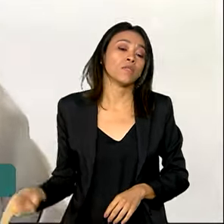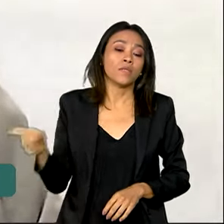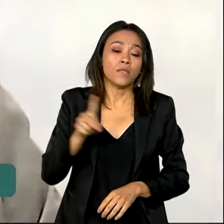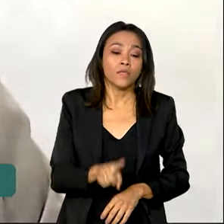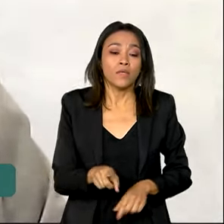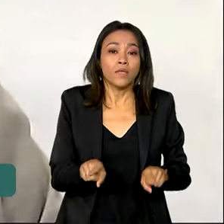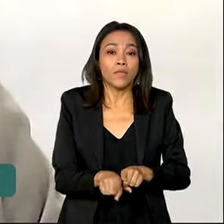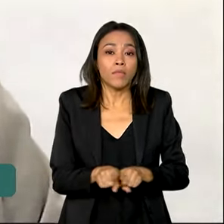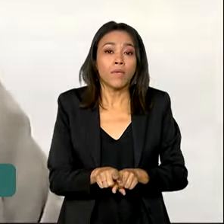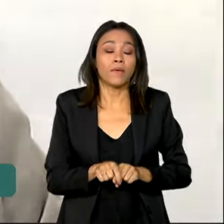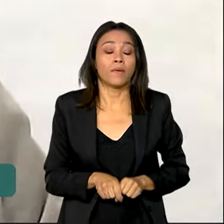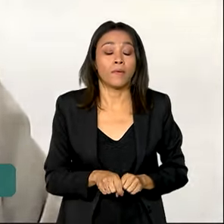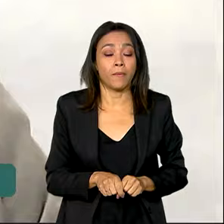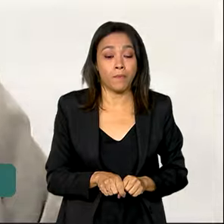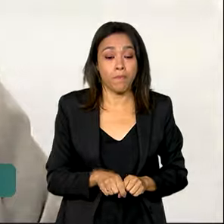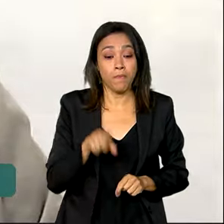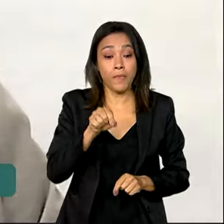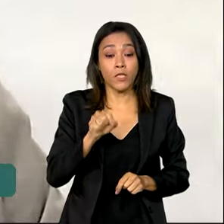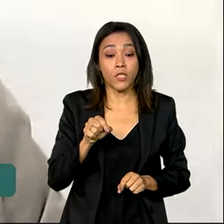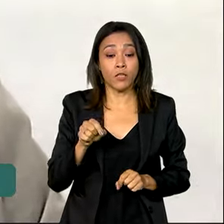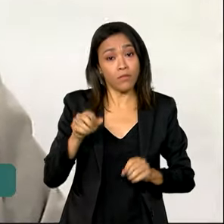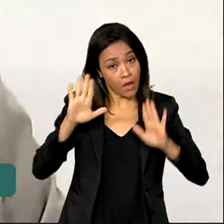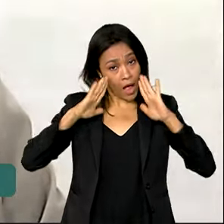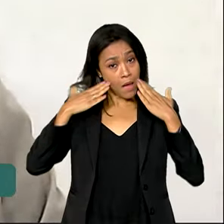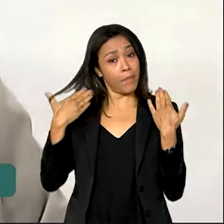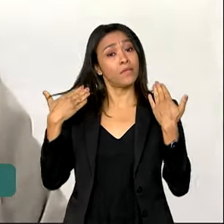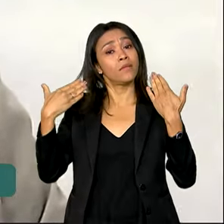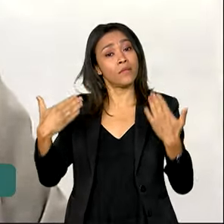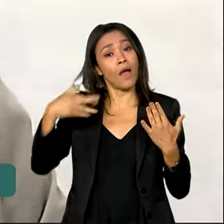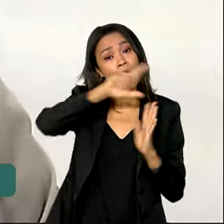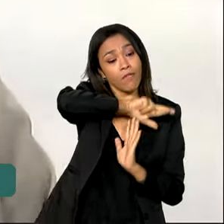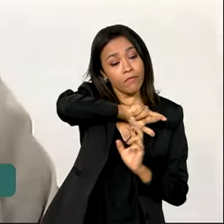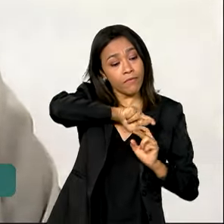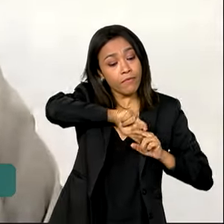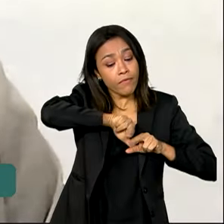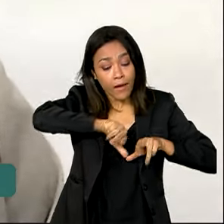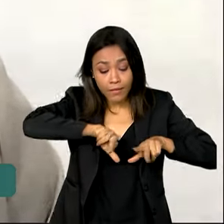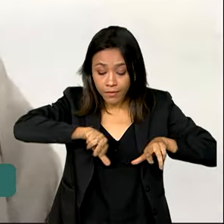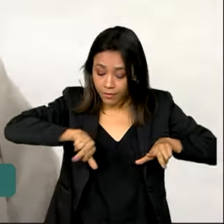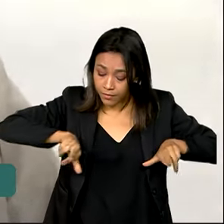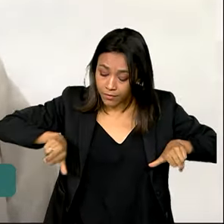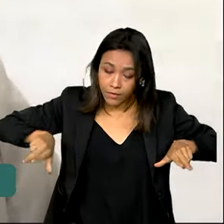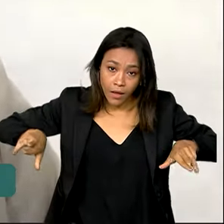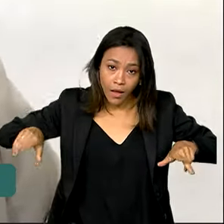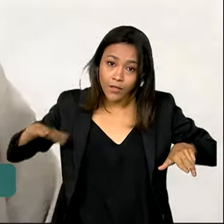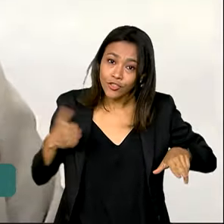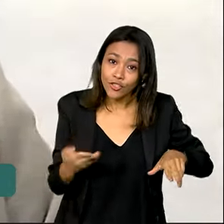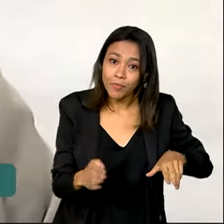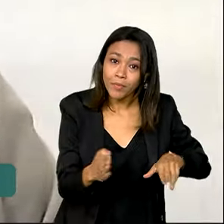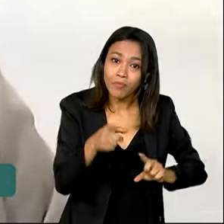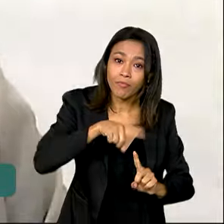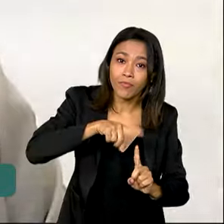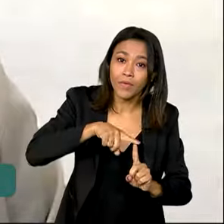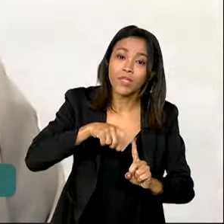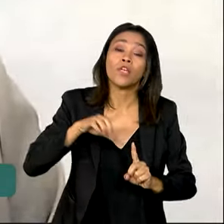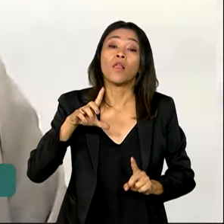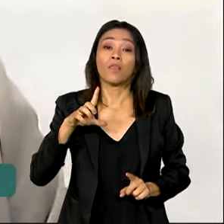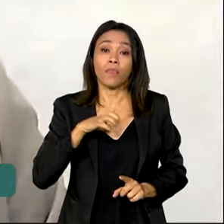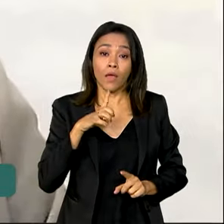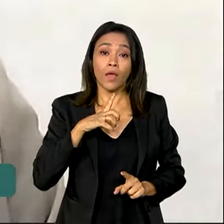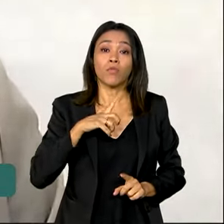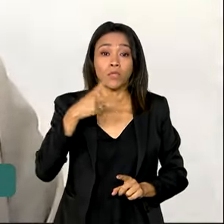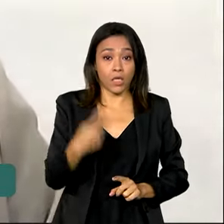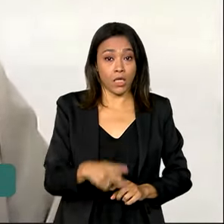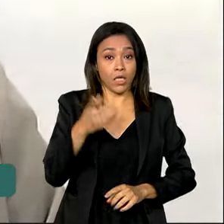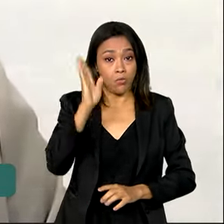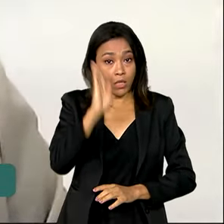possibilidades, inclusive, de apresentar um pouco mais da nossa diversidade. Como a gente tem uma pesca muito tropical,